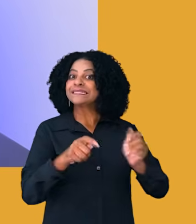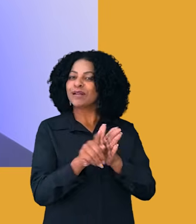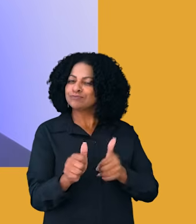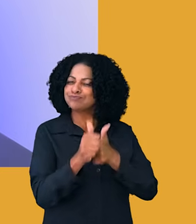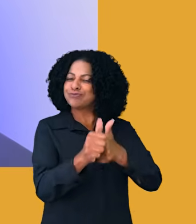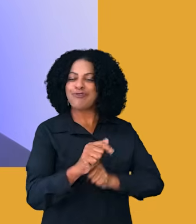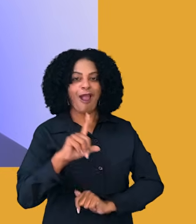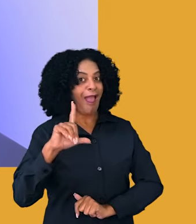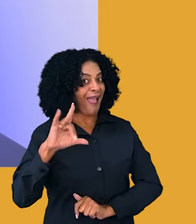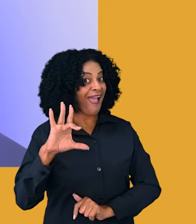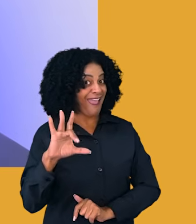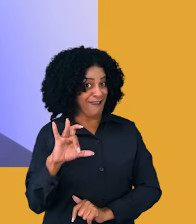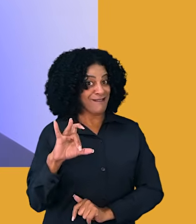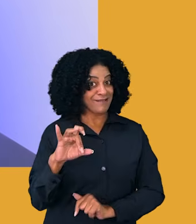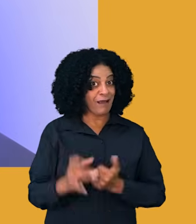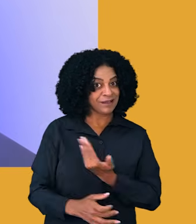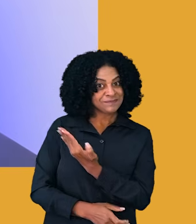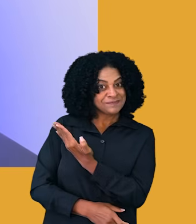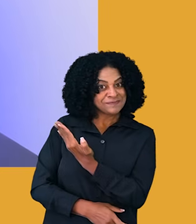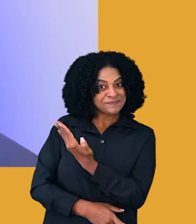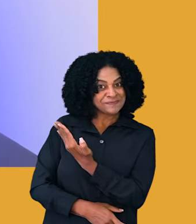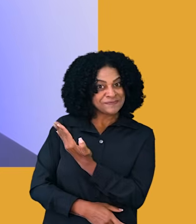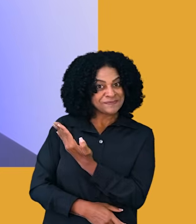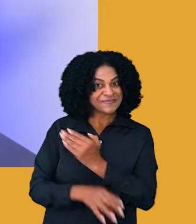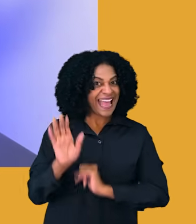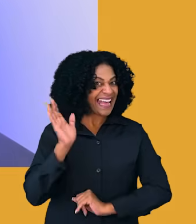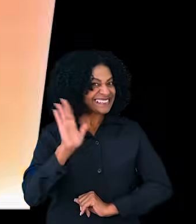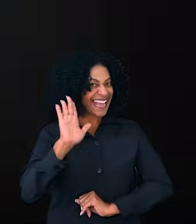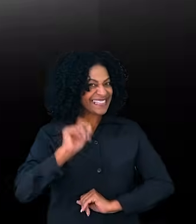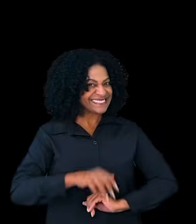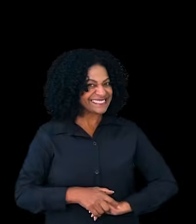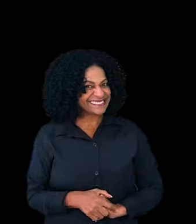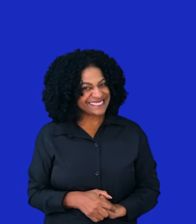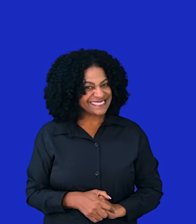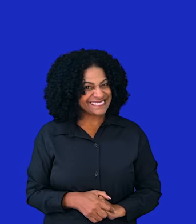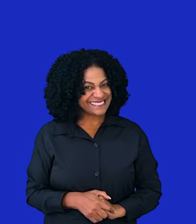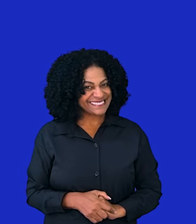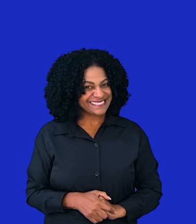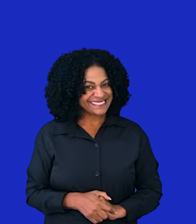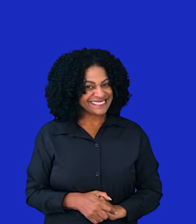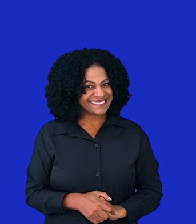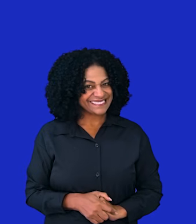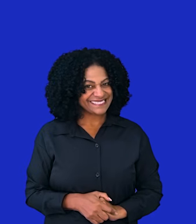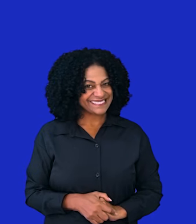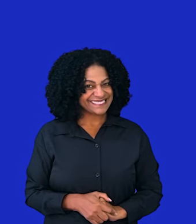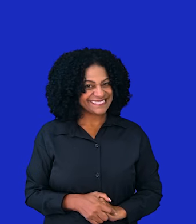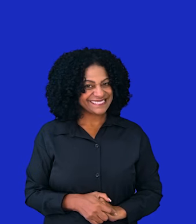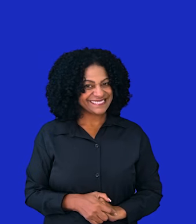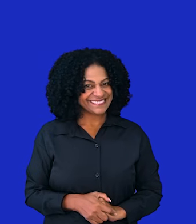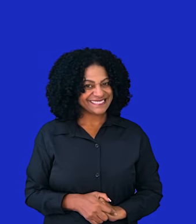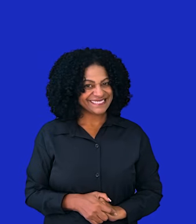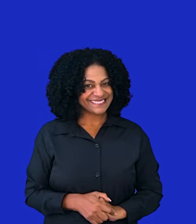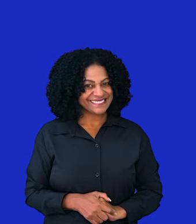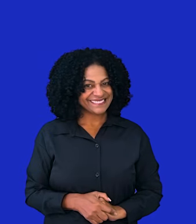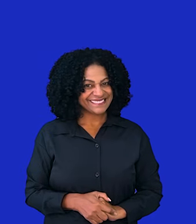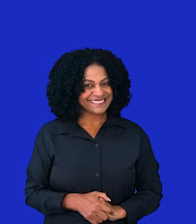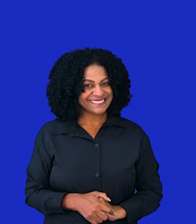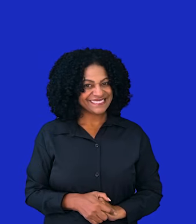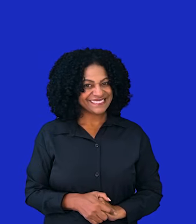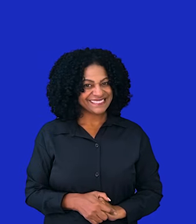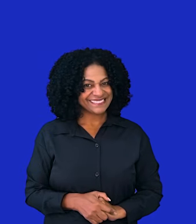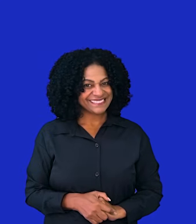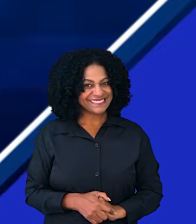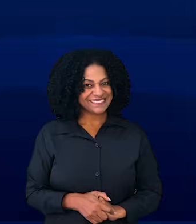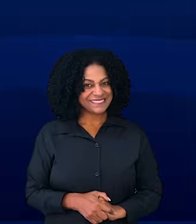TST no Instagram, é o @TSTJus. Até a próxima! Informamos que nenhuma árvore foi prejudicada na gravação deste vídeo, só folhas de rascunho em fim de